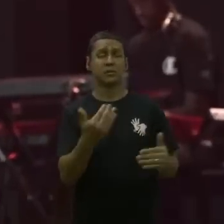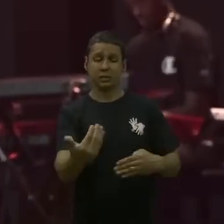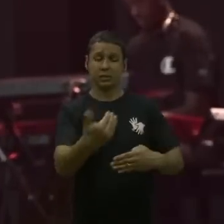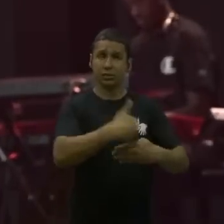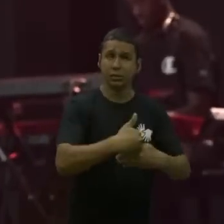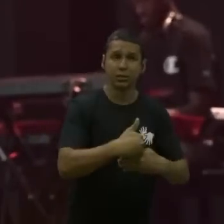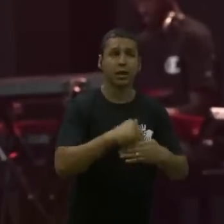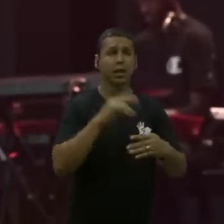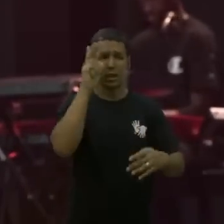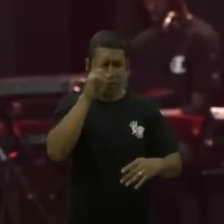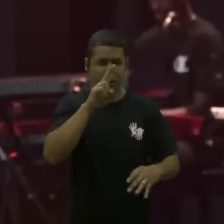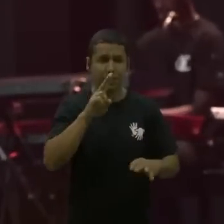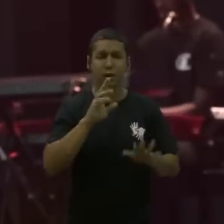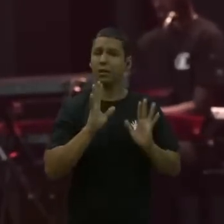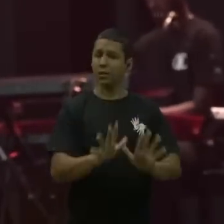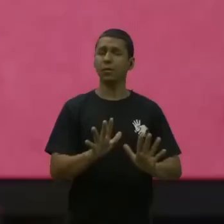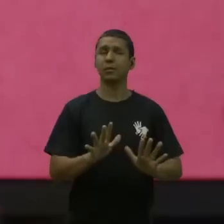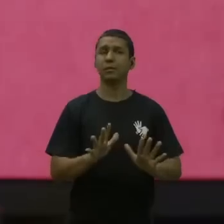e lembrar: pera,